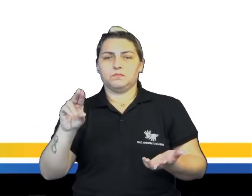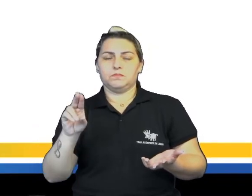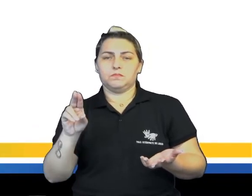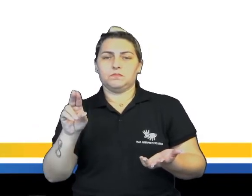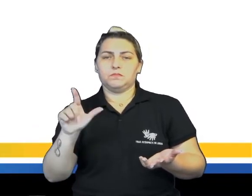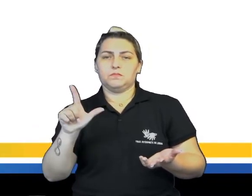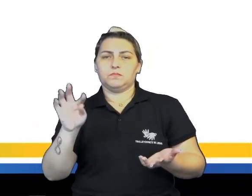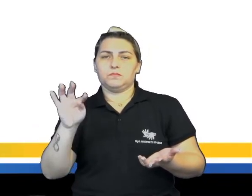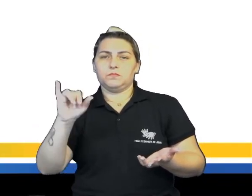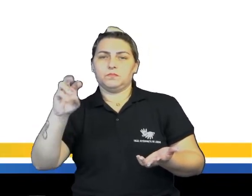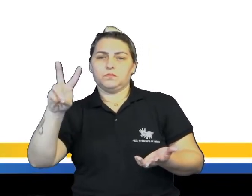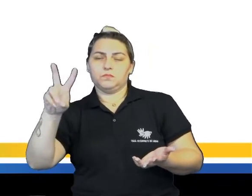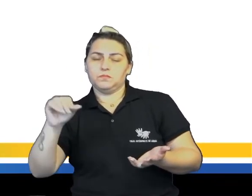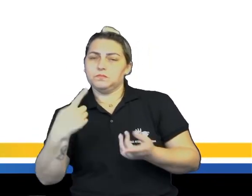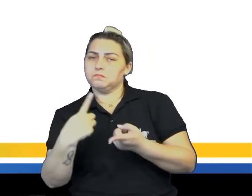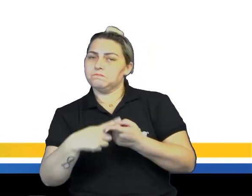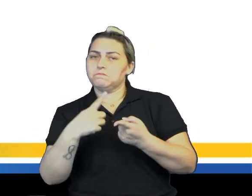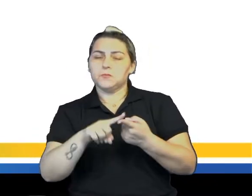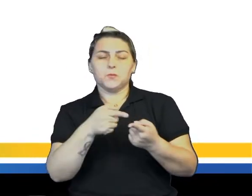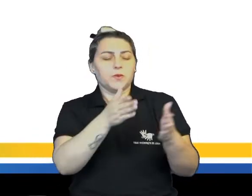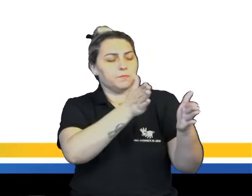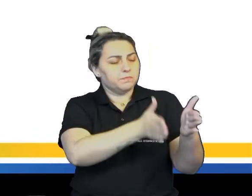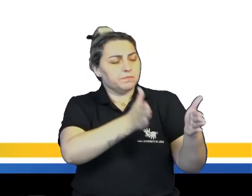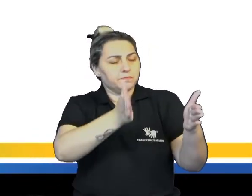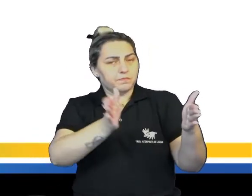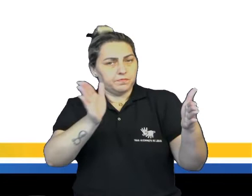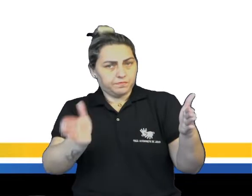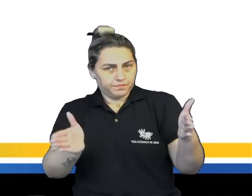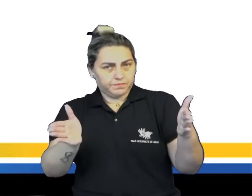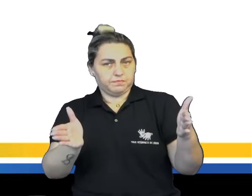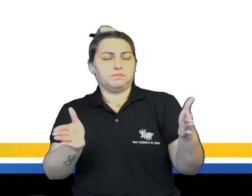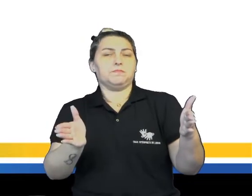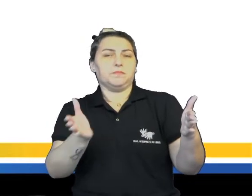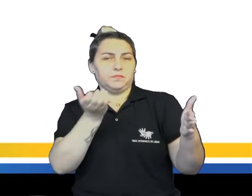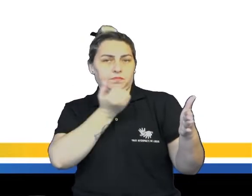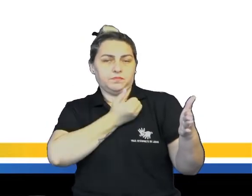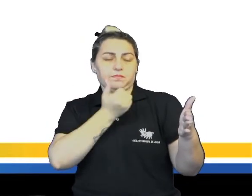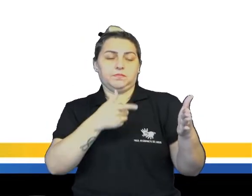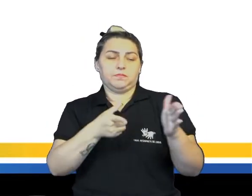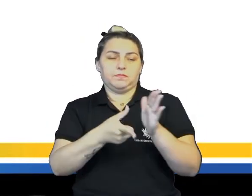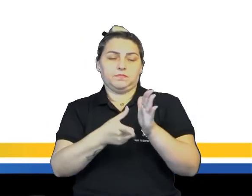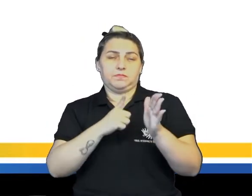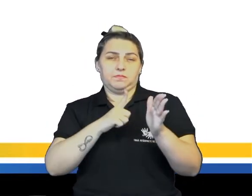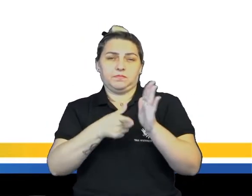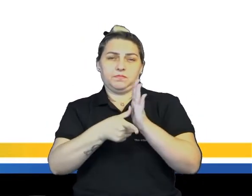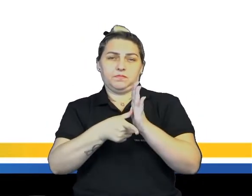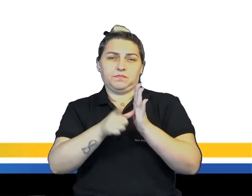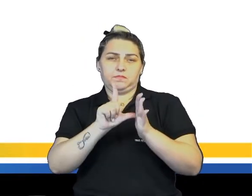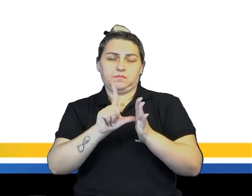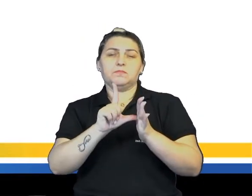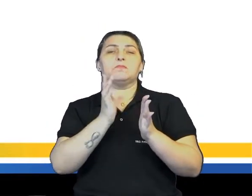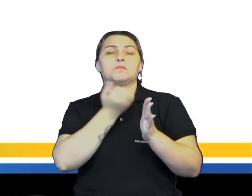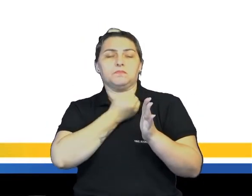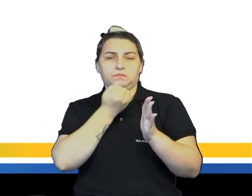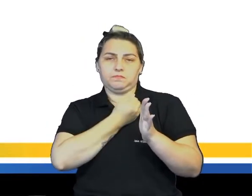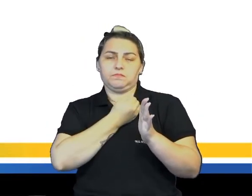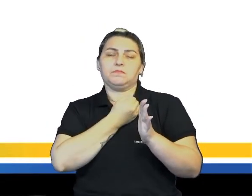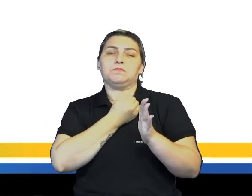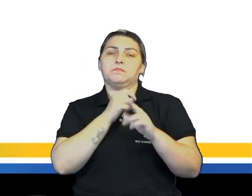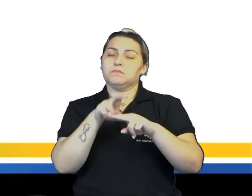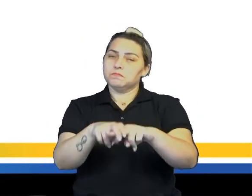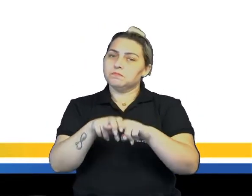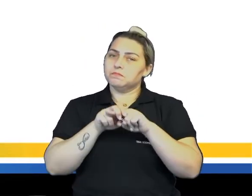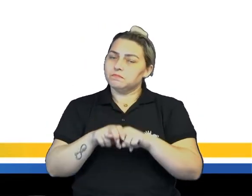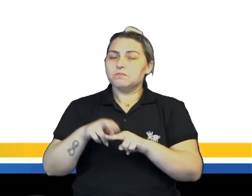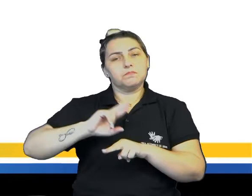outro. Tem um número entre eles. Depois do 6 vem o 7, o 8, o 9 e aí chega no 10. Por isso